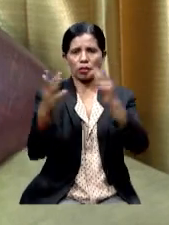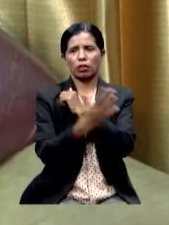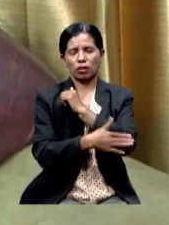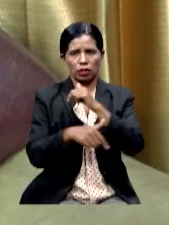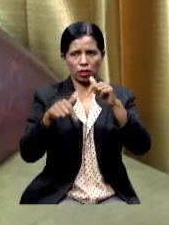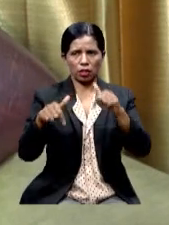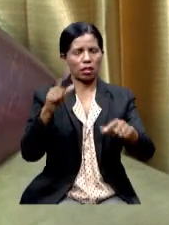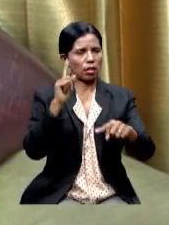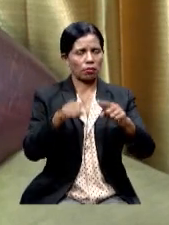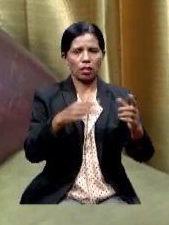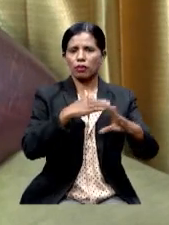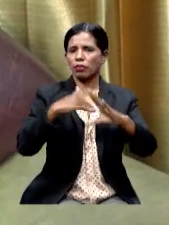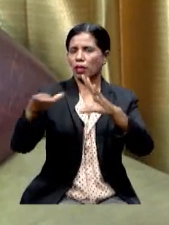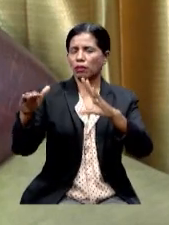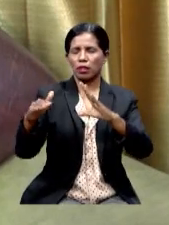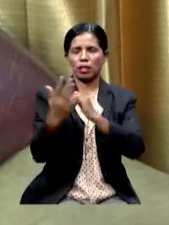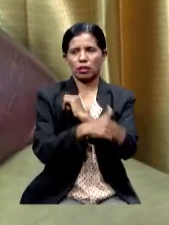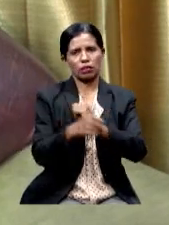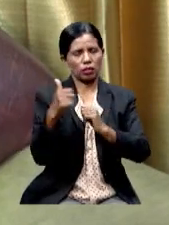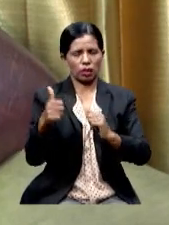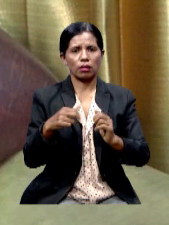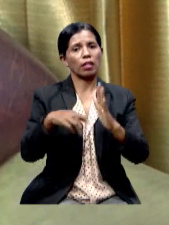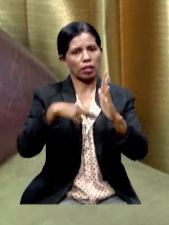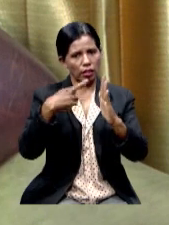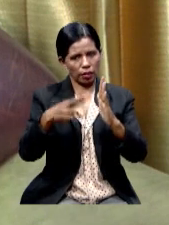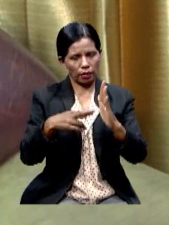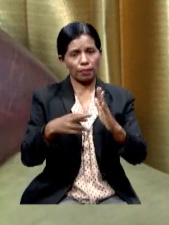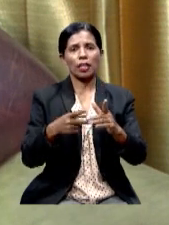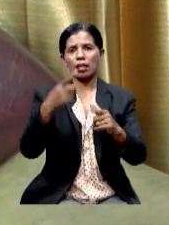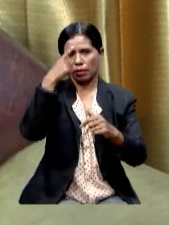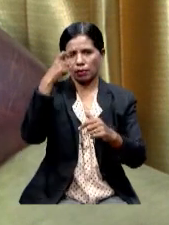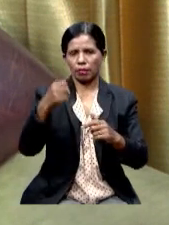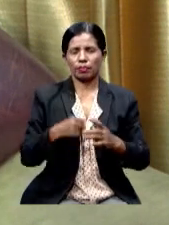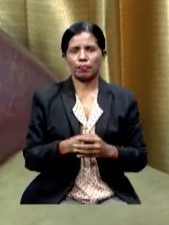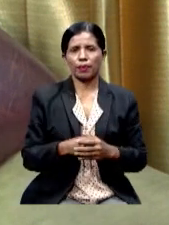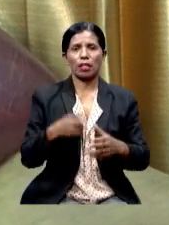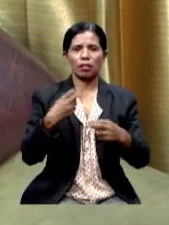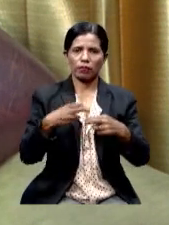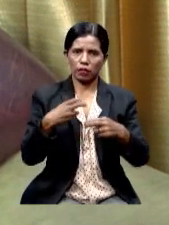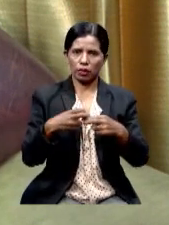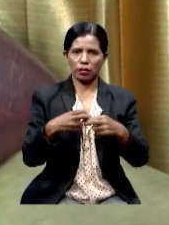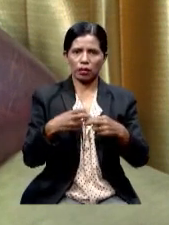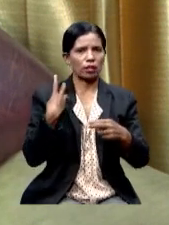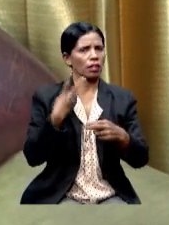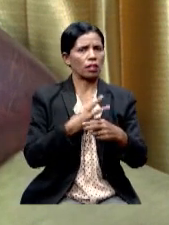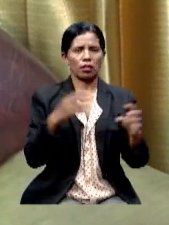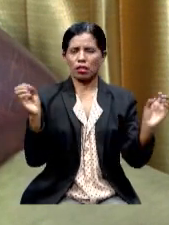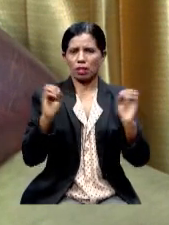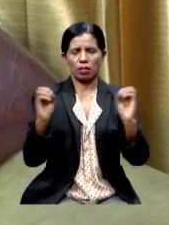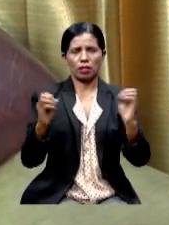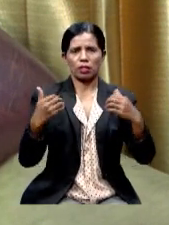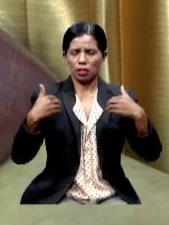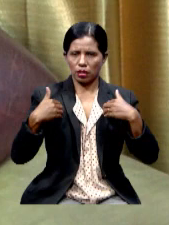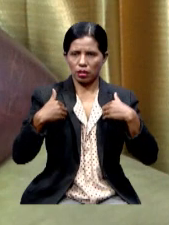renta lo el five nasa un sir me regra mundial tambane maka dificultar durante la mitad la instalación por antena